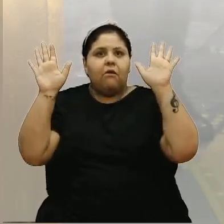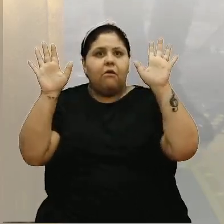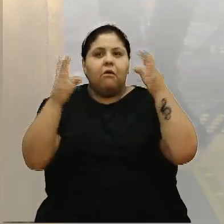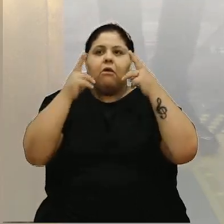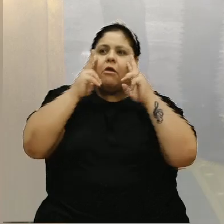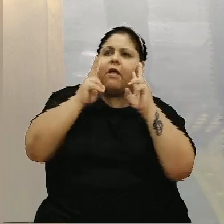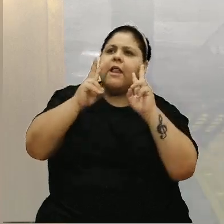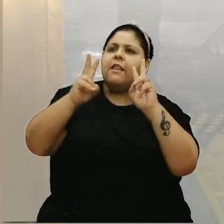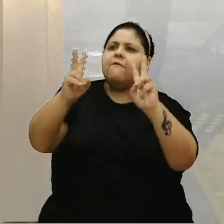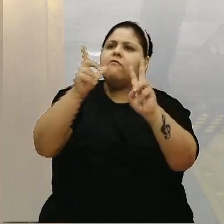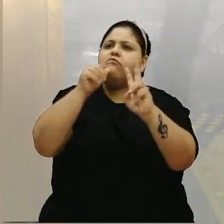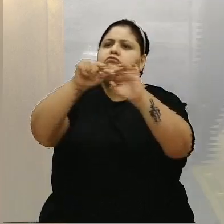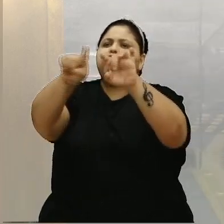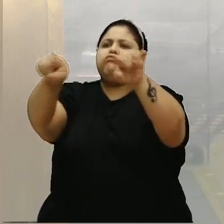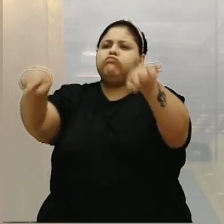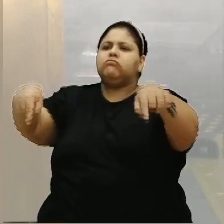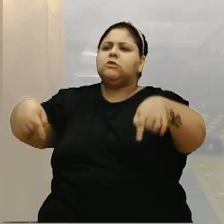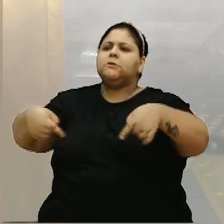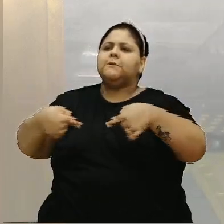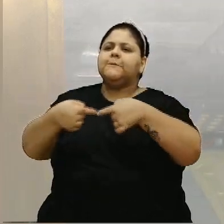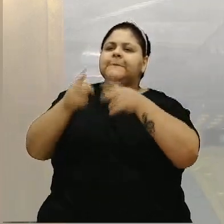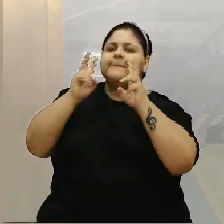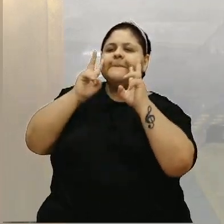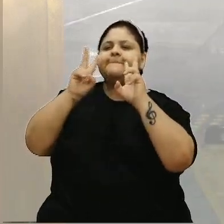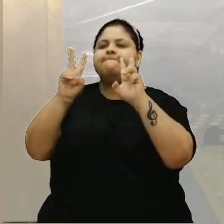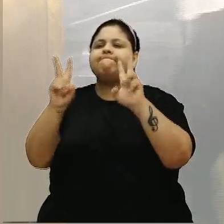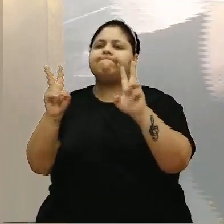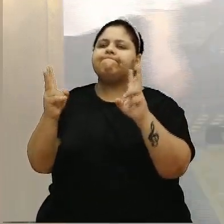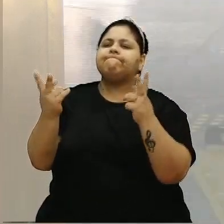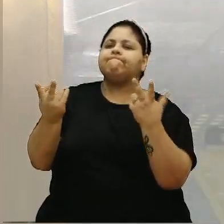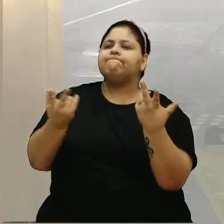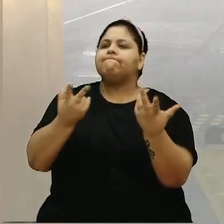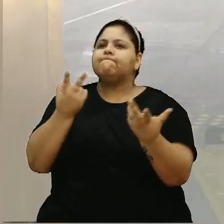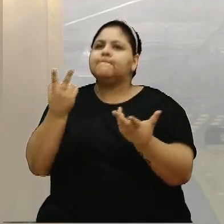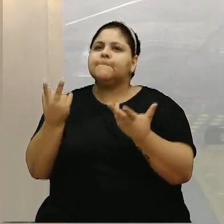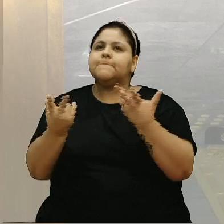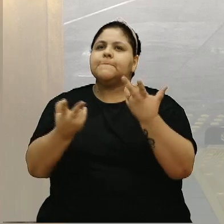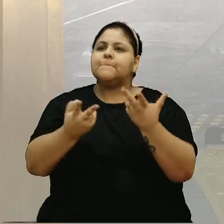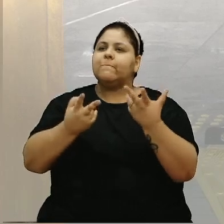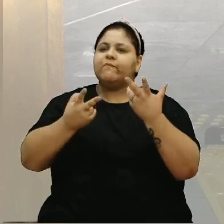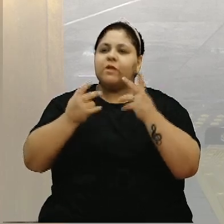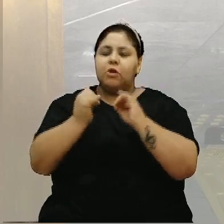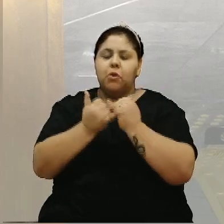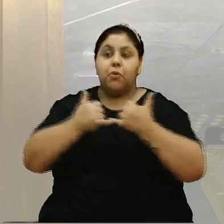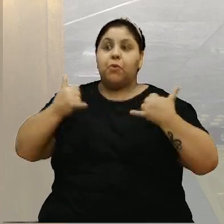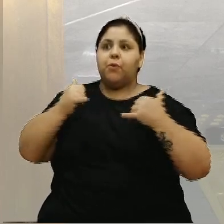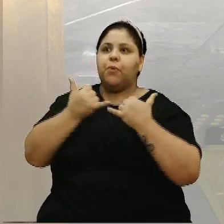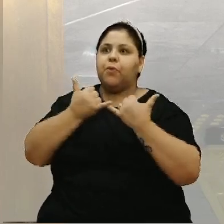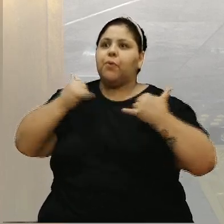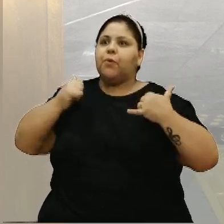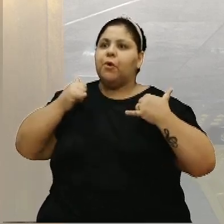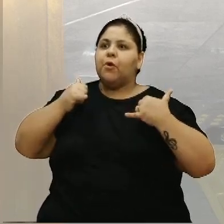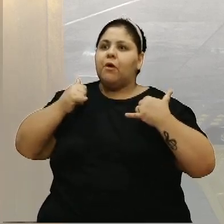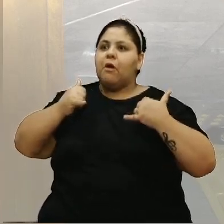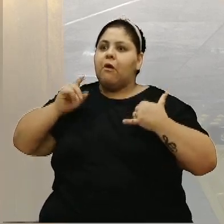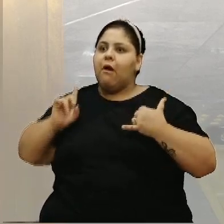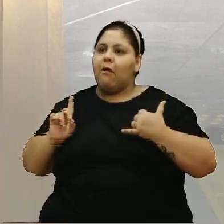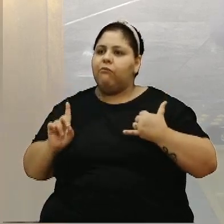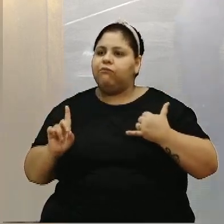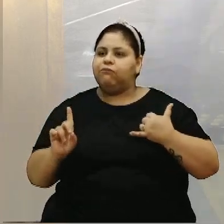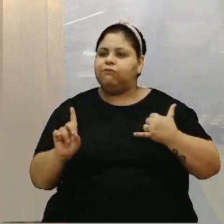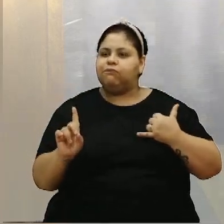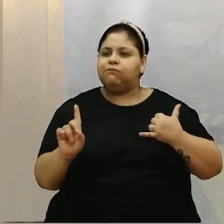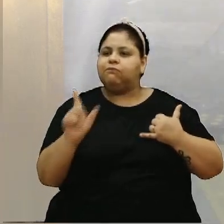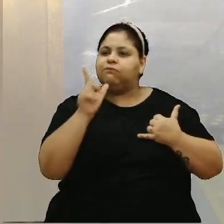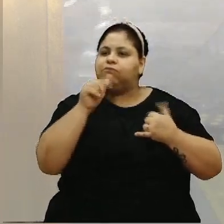um oásis. E quando ele avistou aquele oásis, ele retomou a energia e aquele peregrino rumou